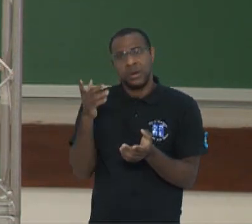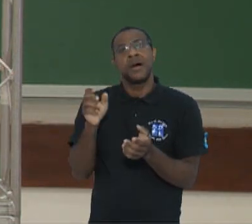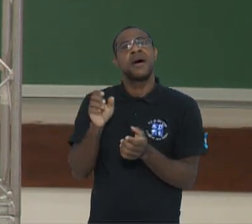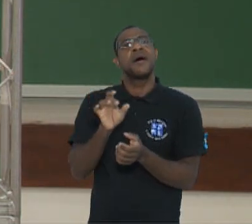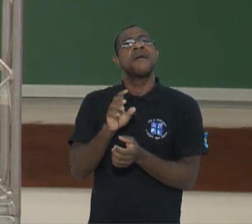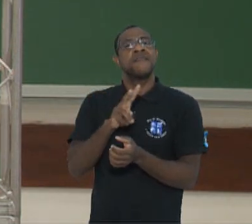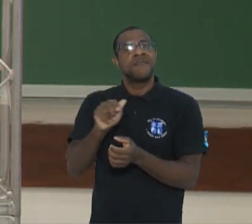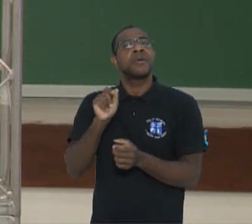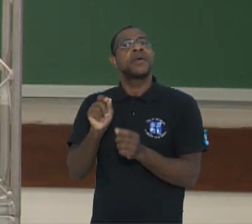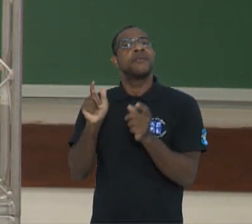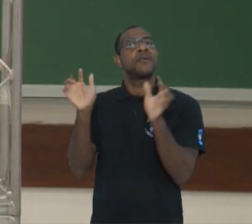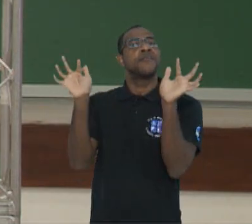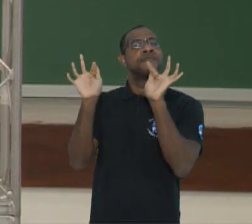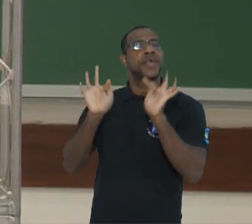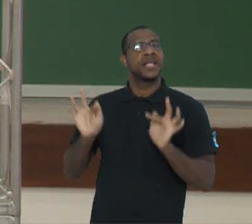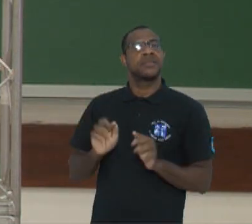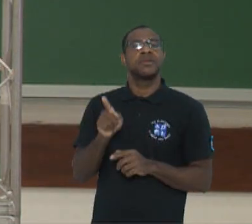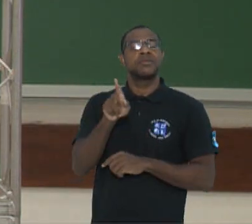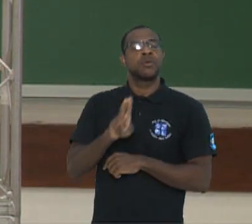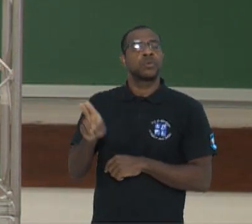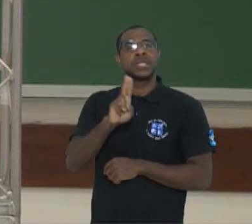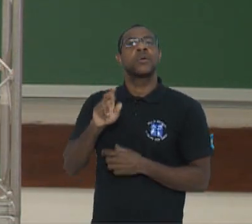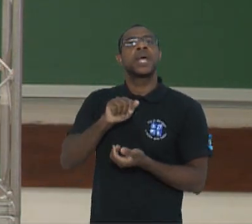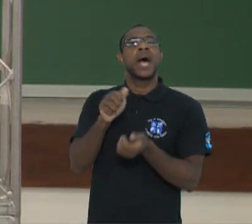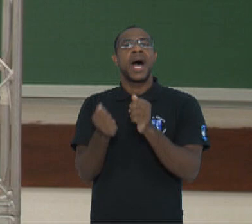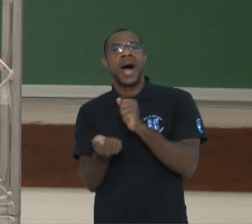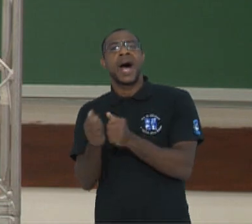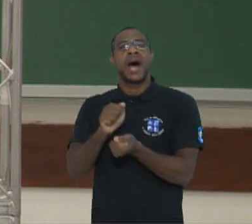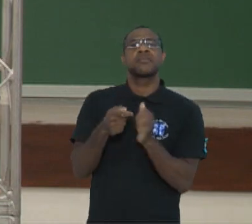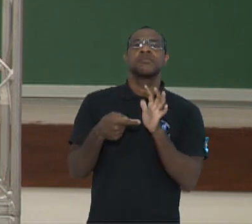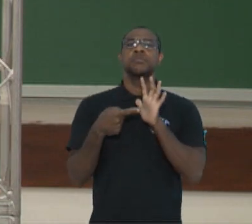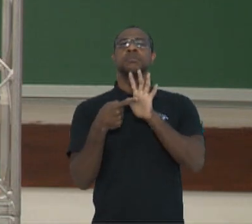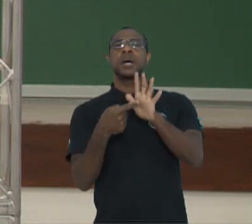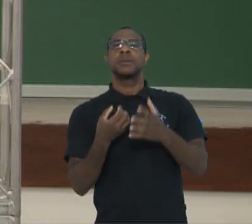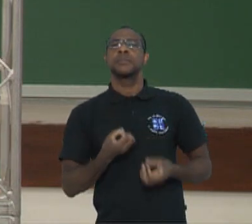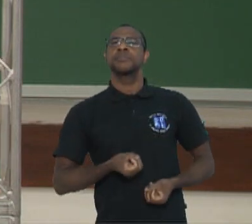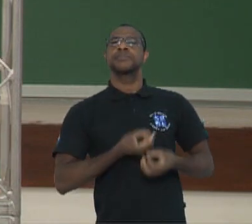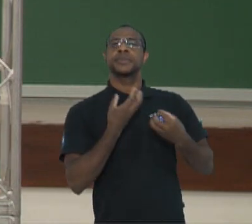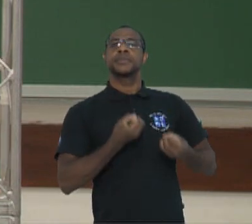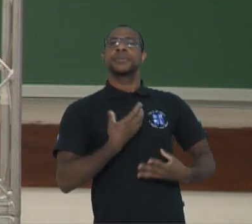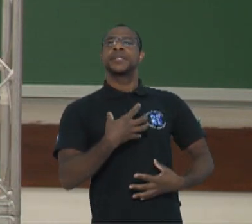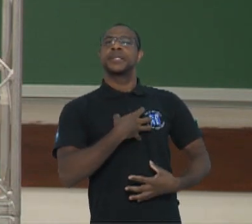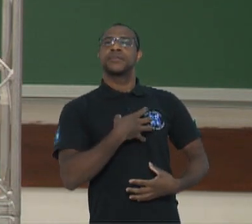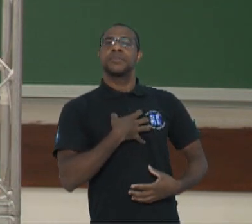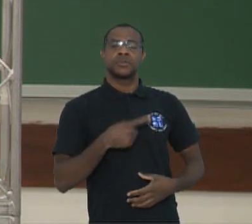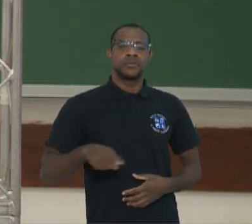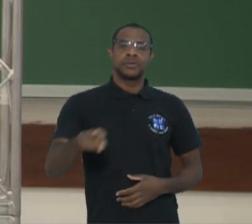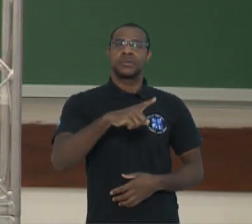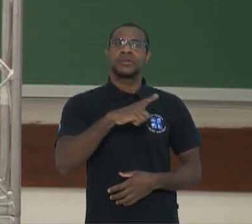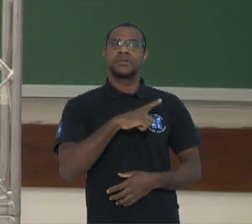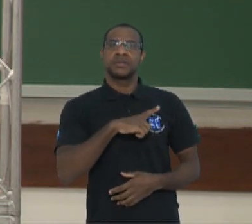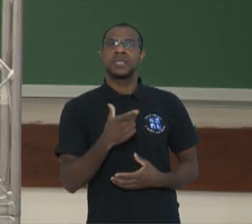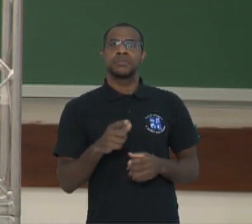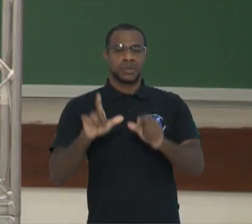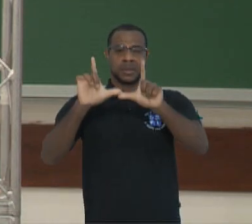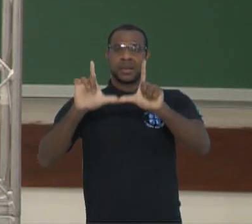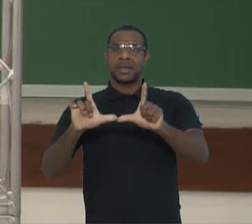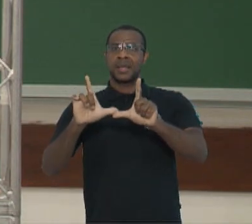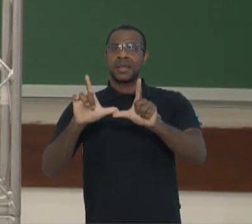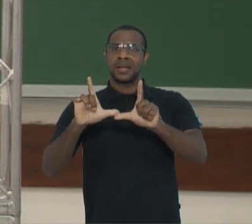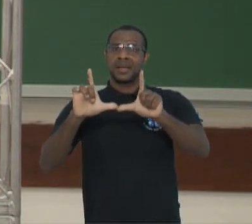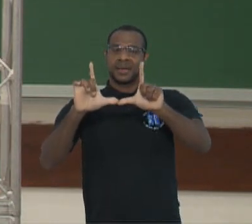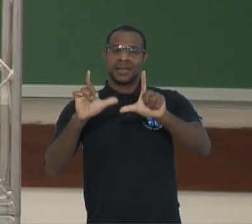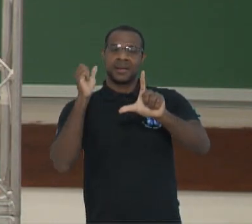poder utilizar a arte que vocês têm, vocês podem expressar os sentimentos que vocês têm através de um cartão postal,